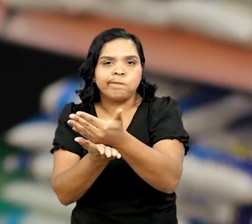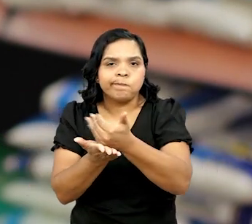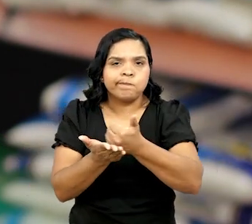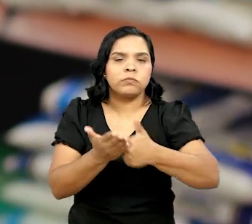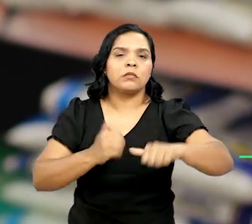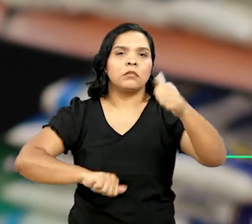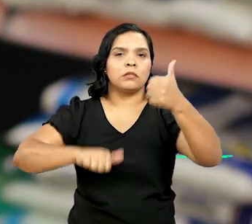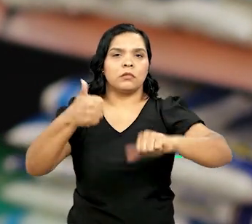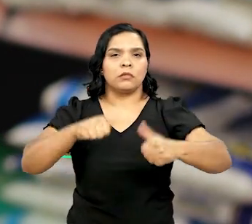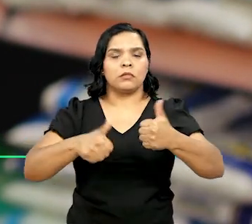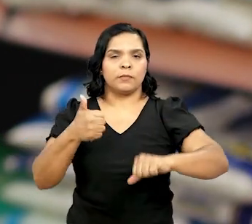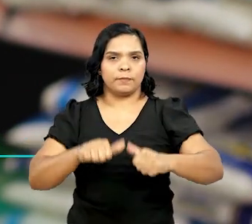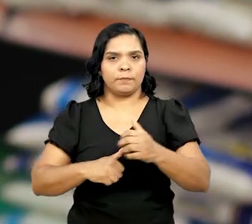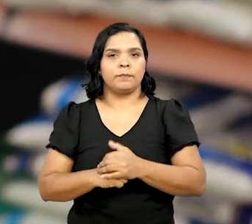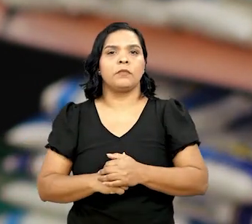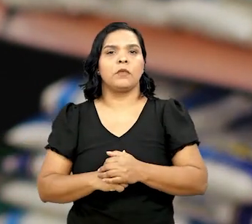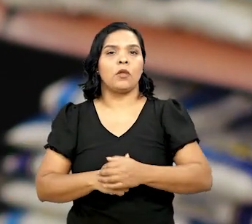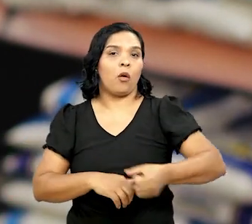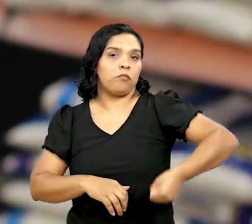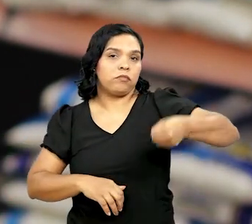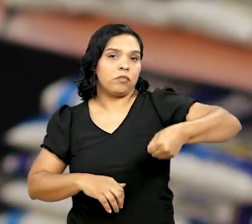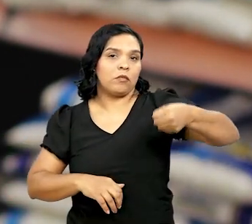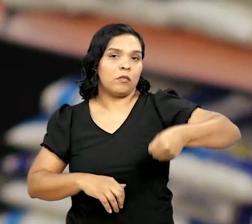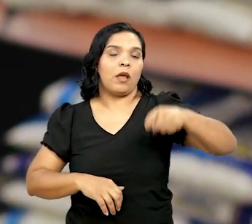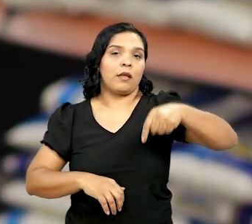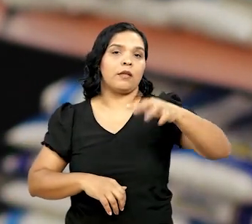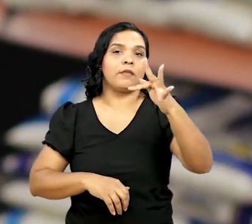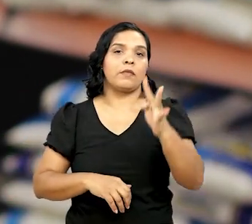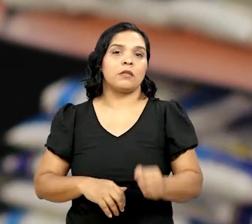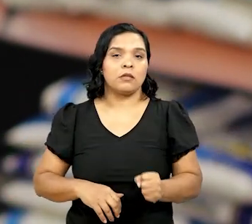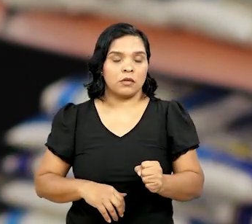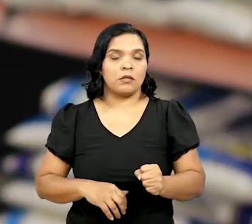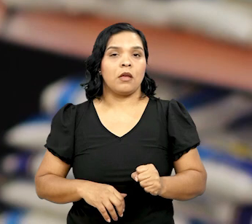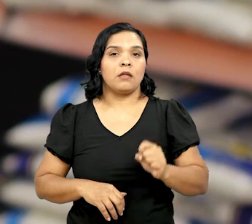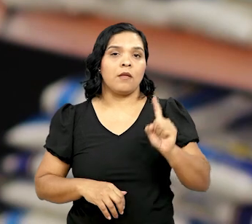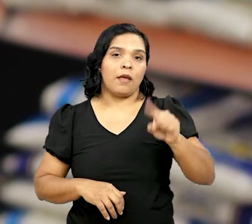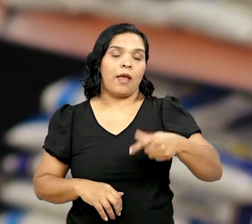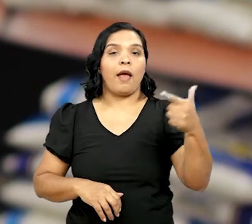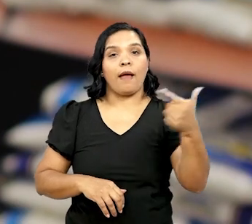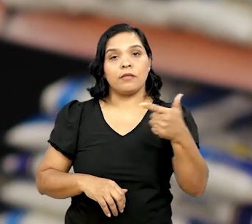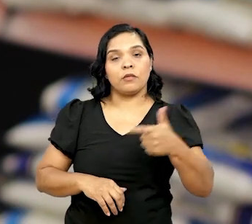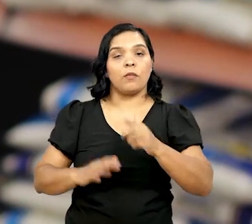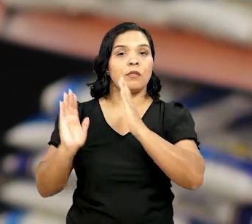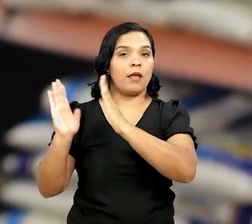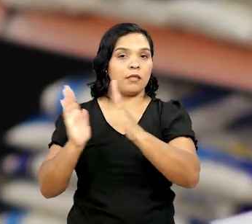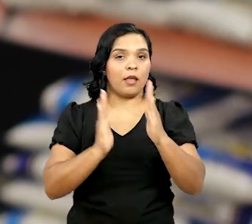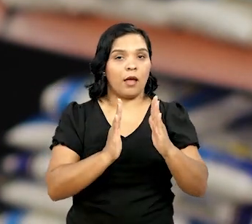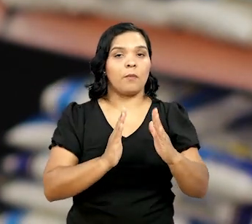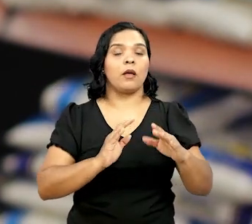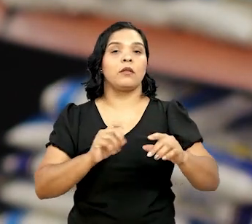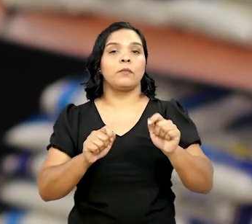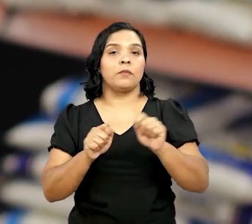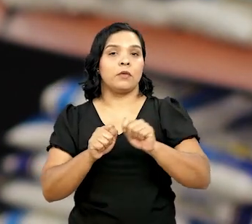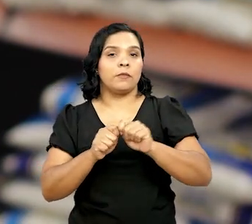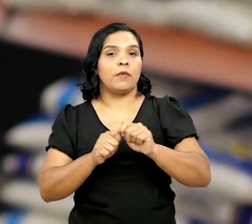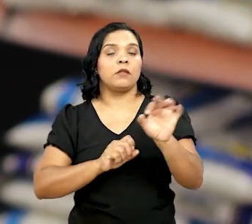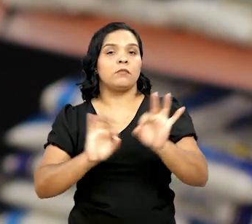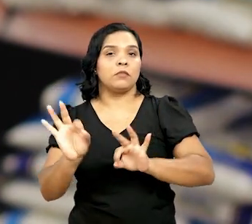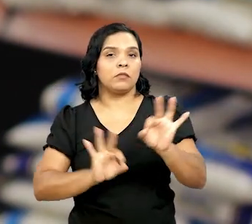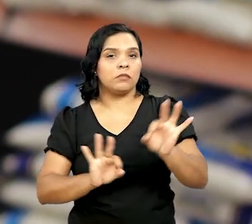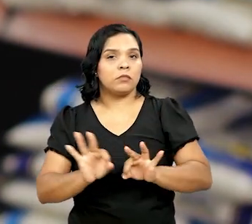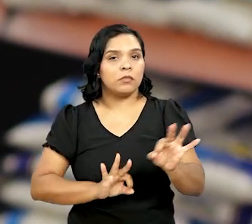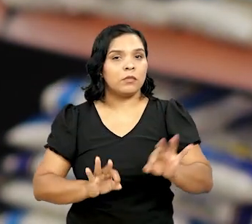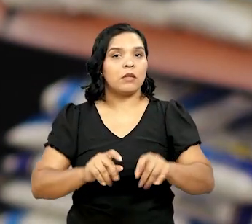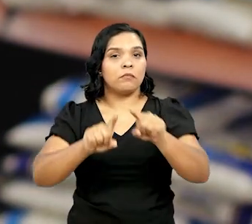dados do valor da cesta básica na cidade de Feira de Santana. Então, essa é a segunda etapa, do processo. A gente faz o planejamento em sala de